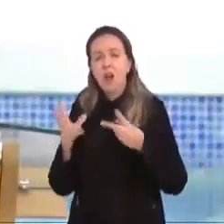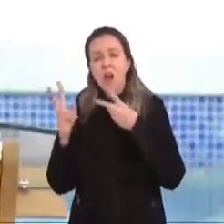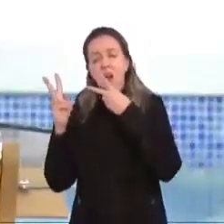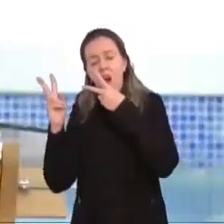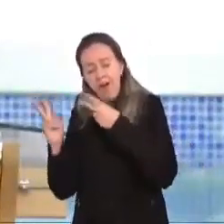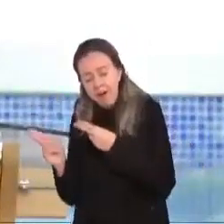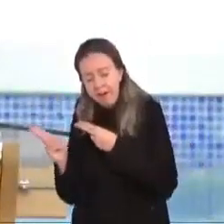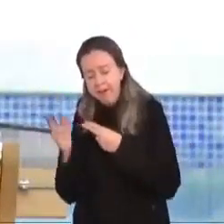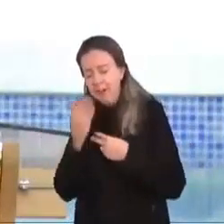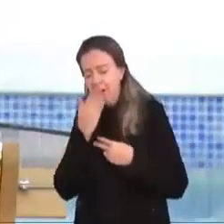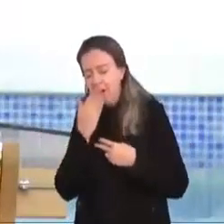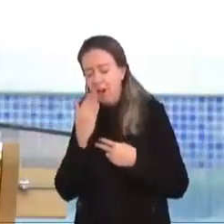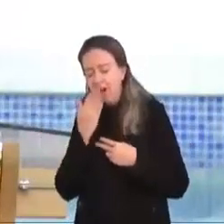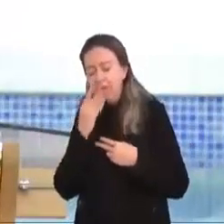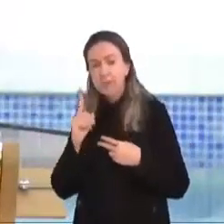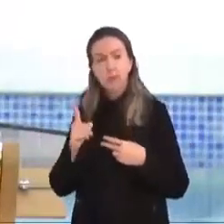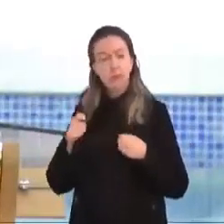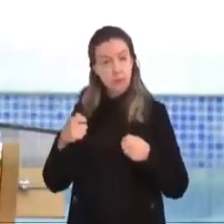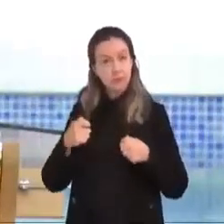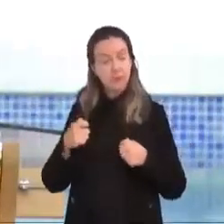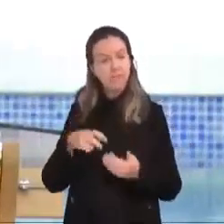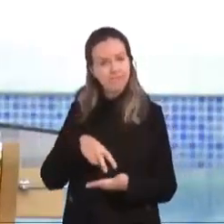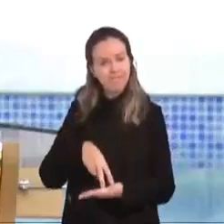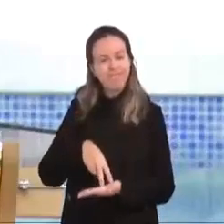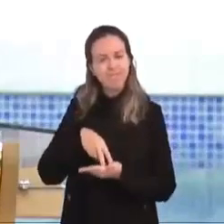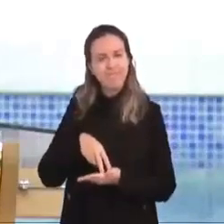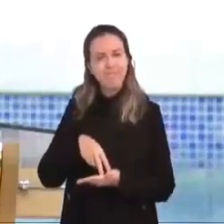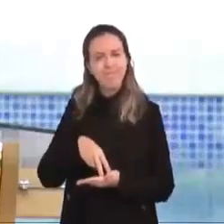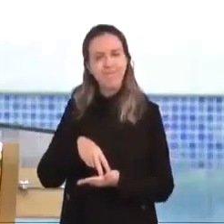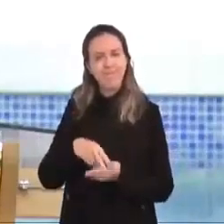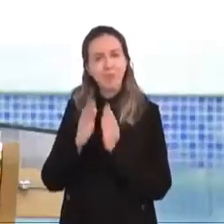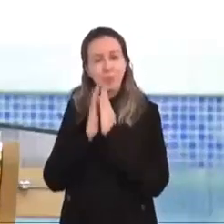A tempestade começa.